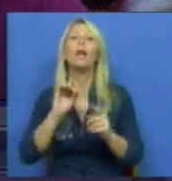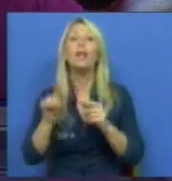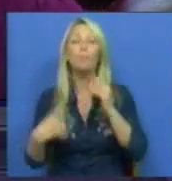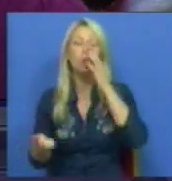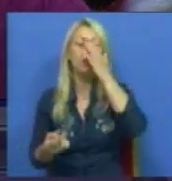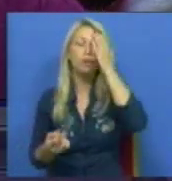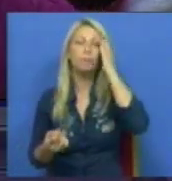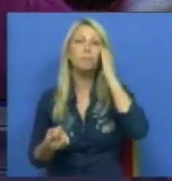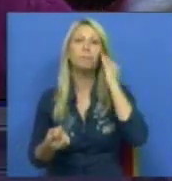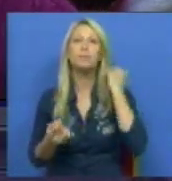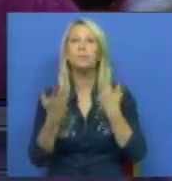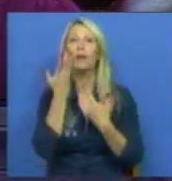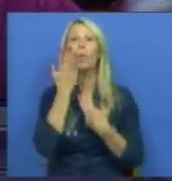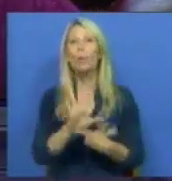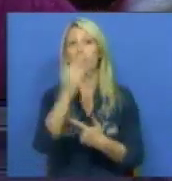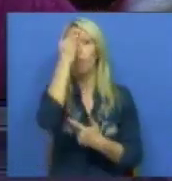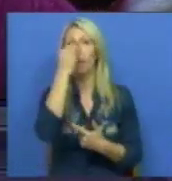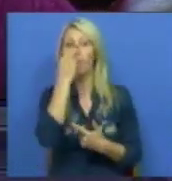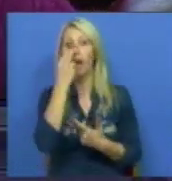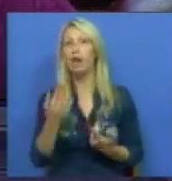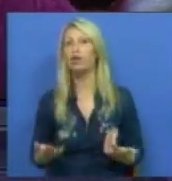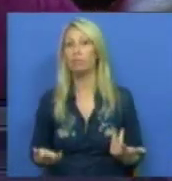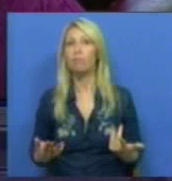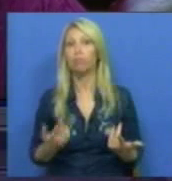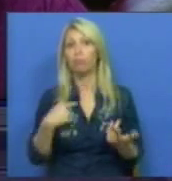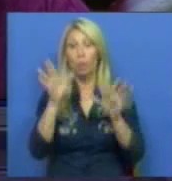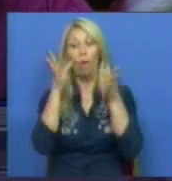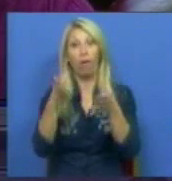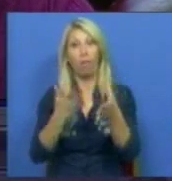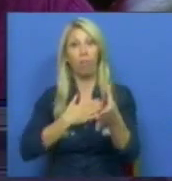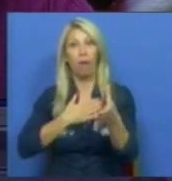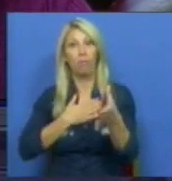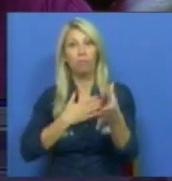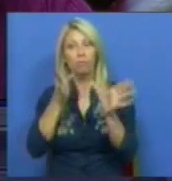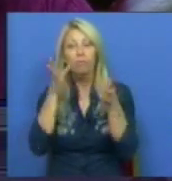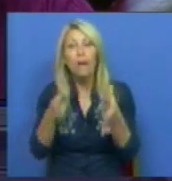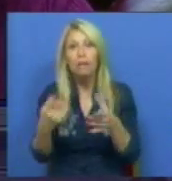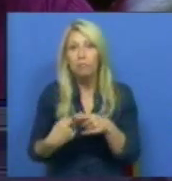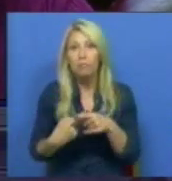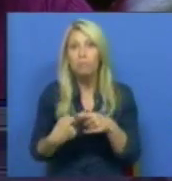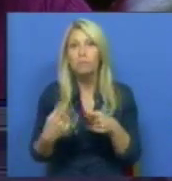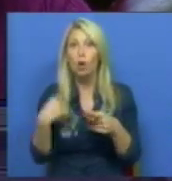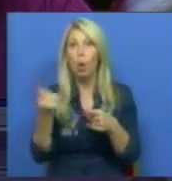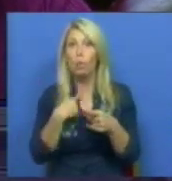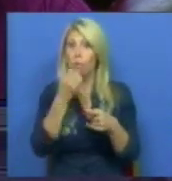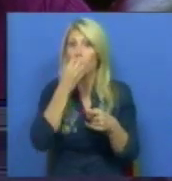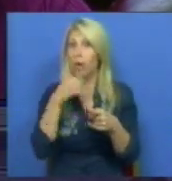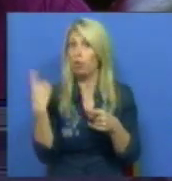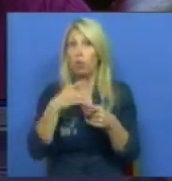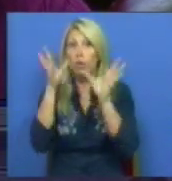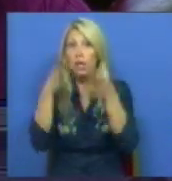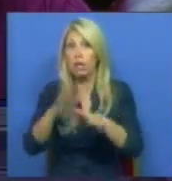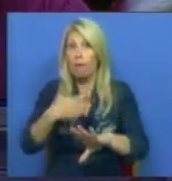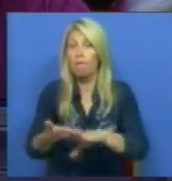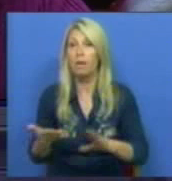tem, e o exemplo de Guimarães faz-nos estar também atentos a isto, e ainda bem que começamos todos a estar mais atentos, mas tem também